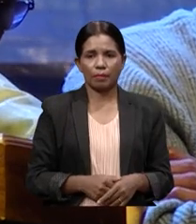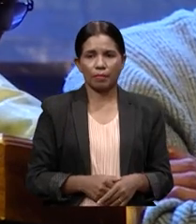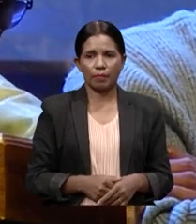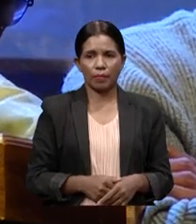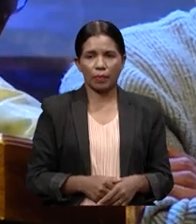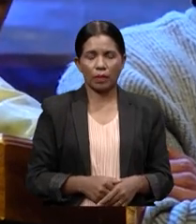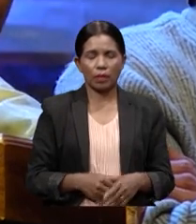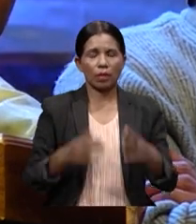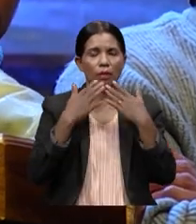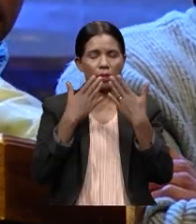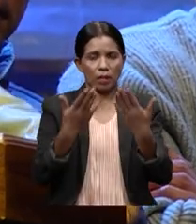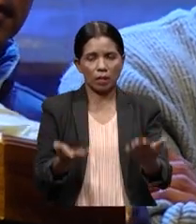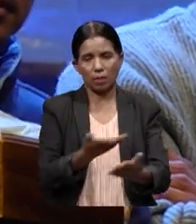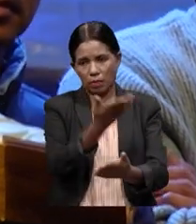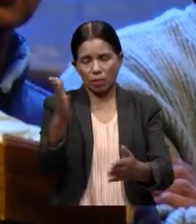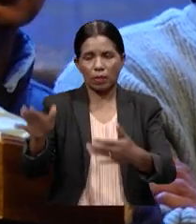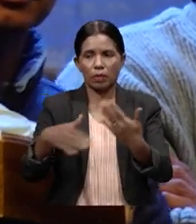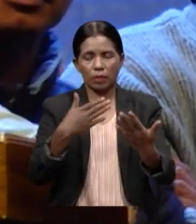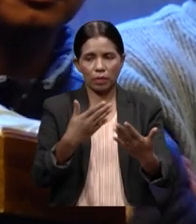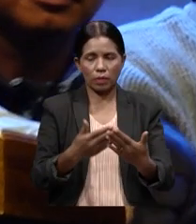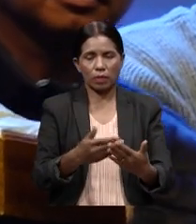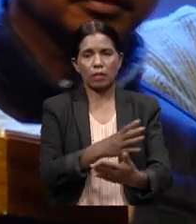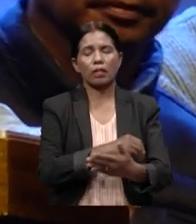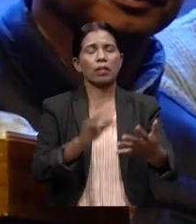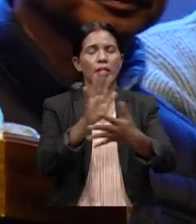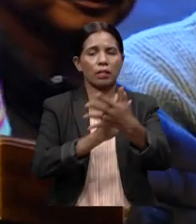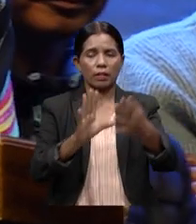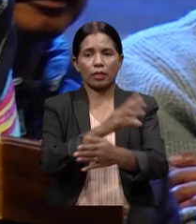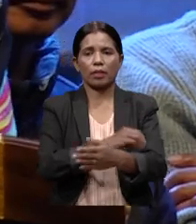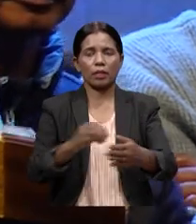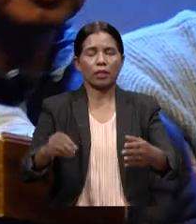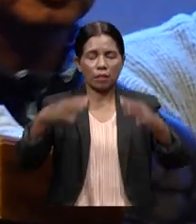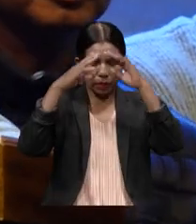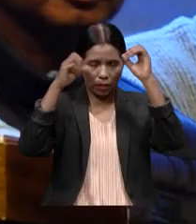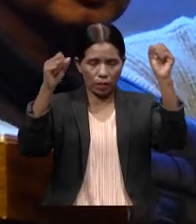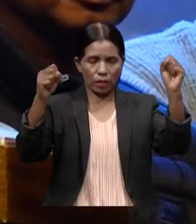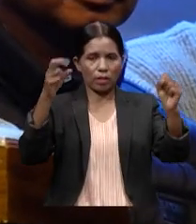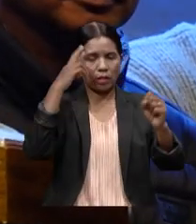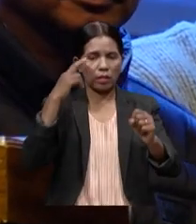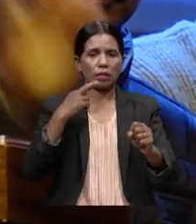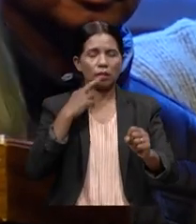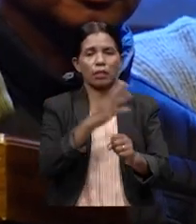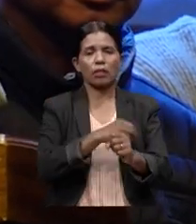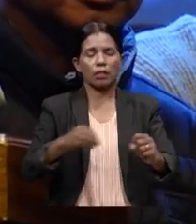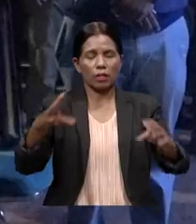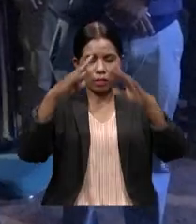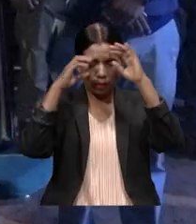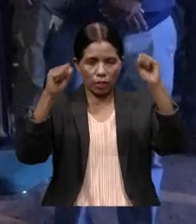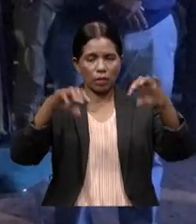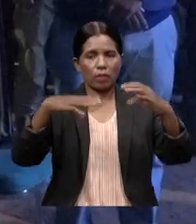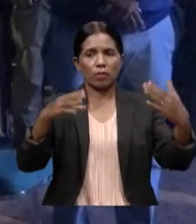portanto Magné obrigado vai estar boa feira. E a cerimônia de encerramento, né, Presidente da República, José Ramos Horta, no Presidente da